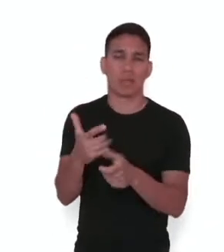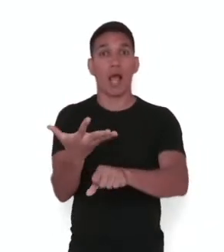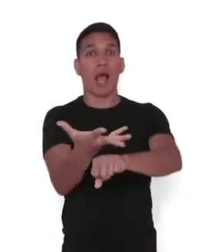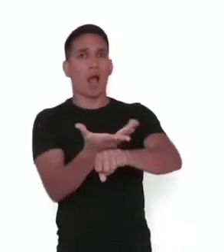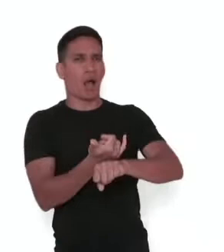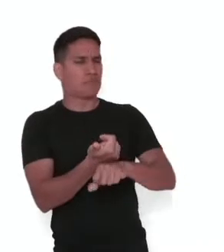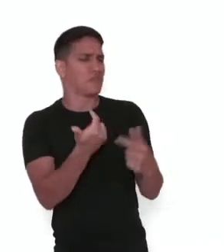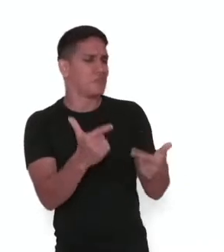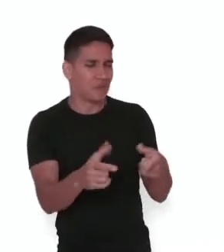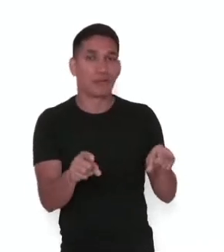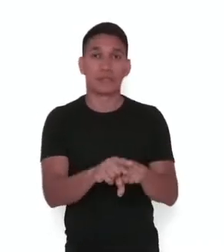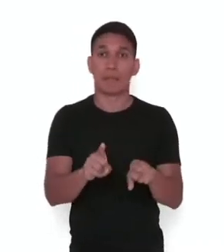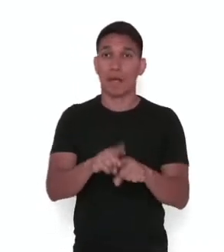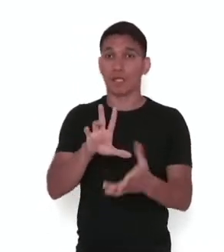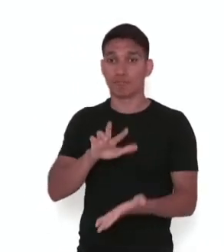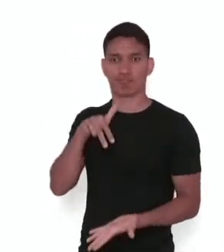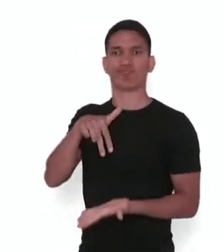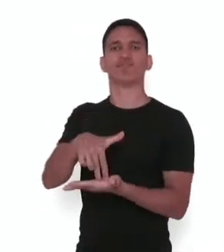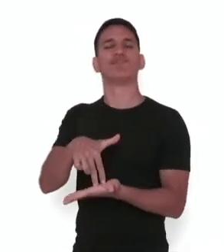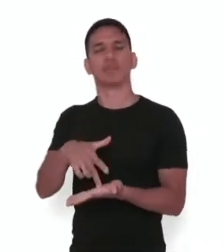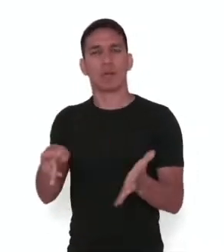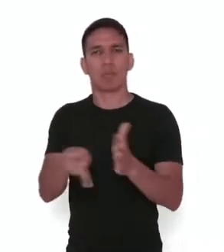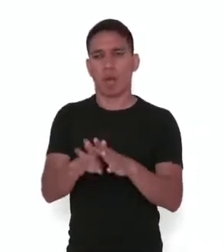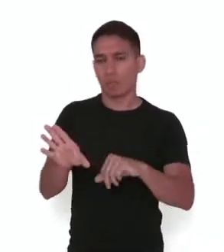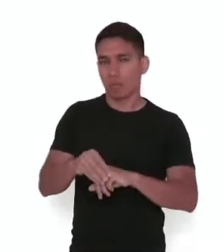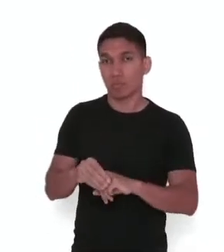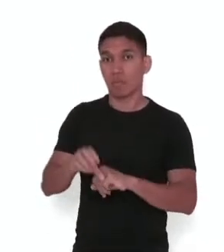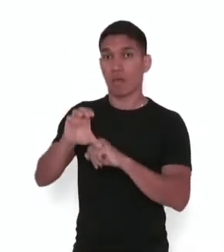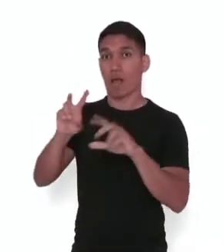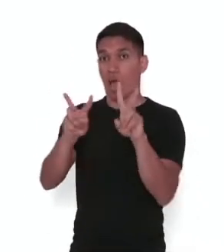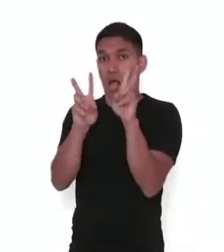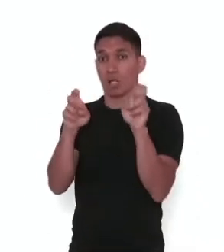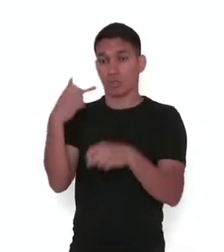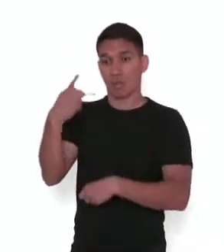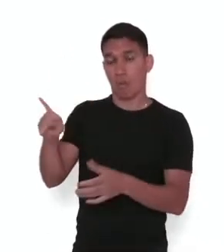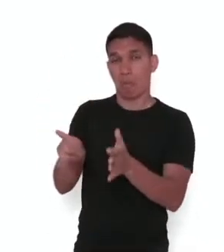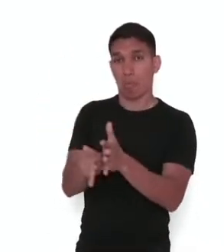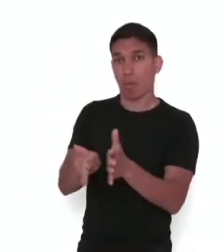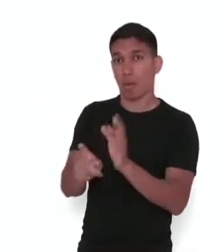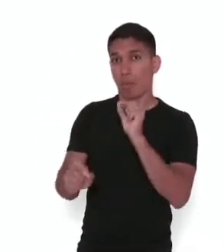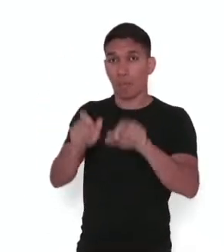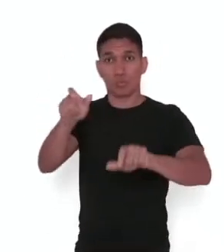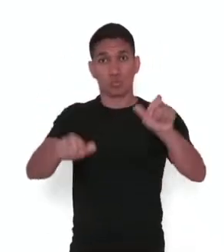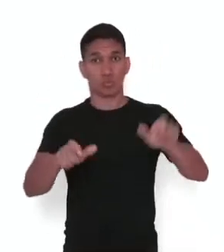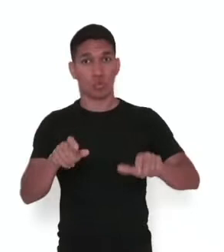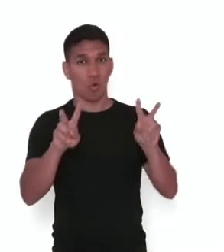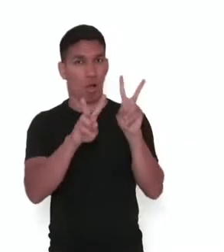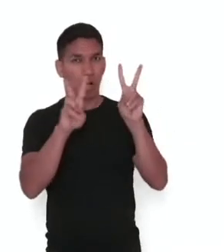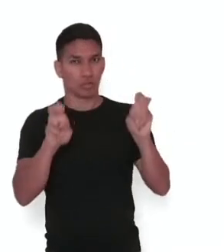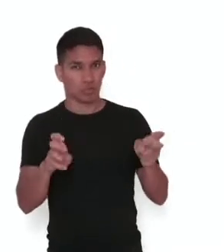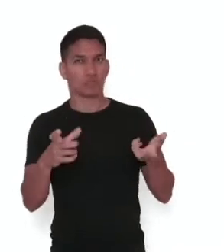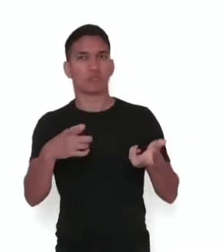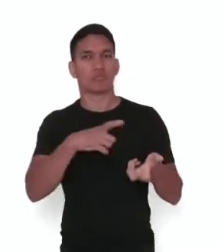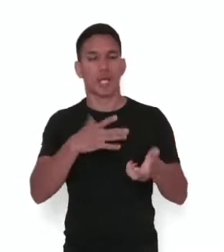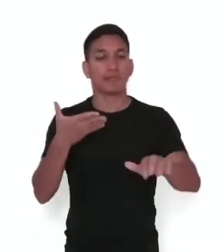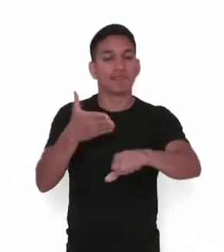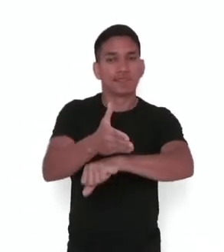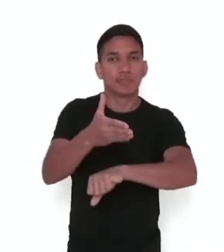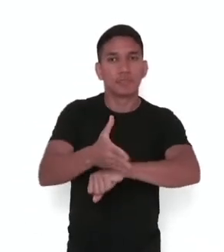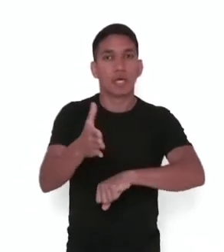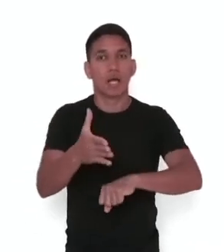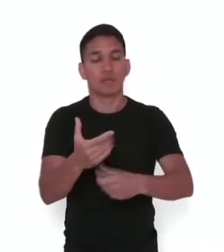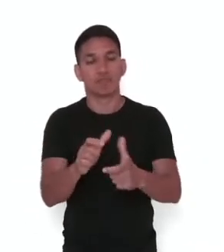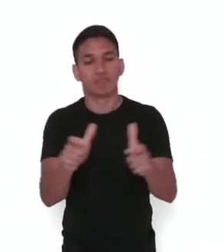habilidade e o empoderamento das pessoas no que diz respeito ao acesso do conhecimento